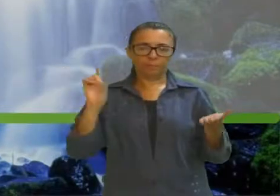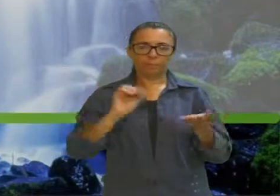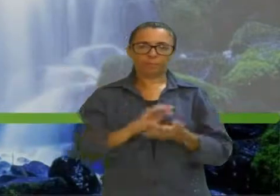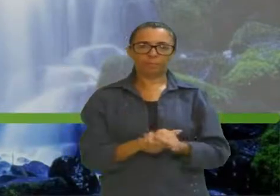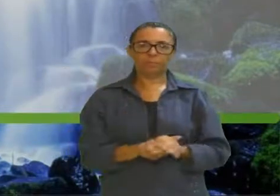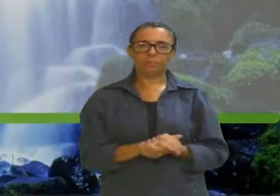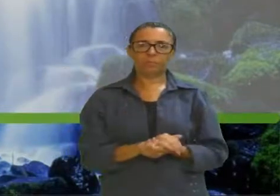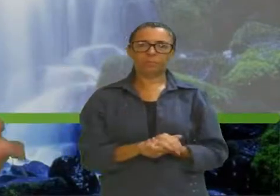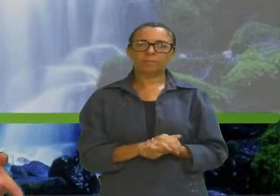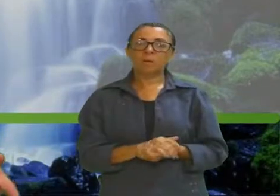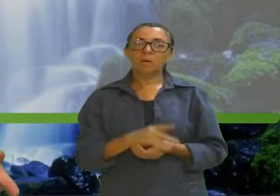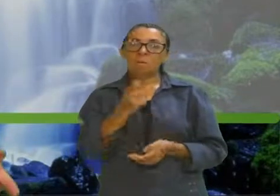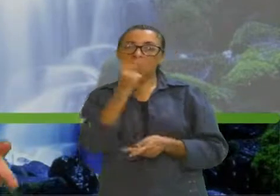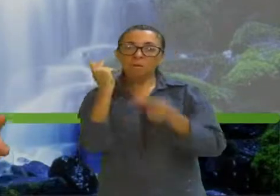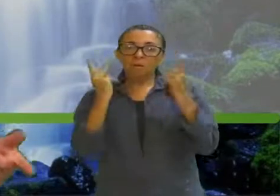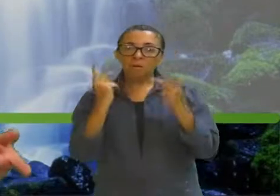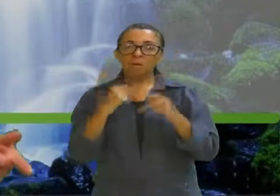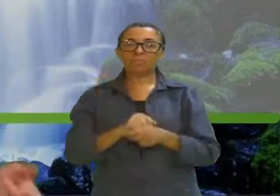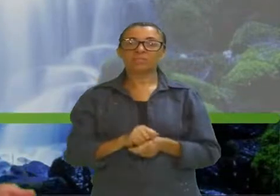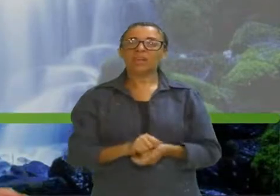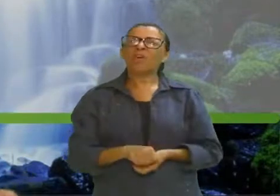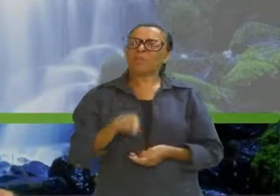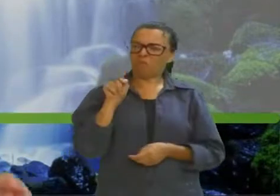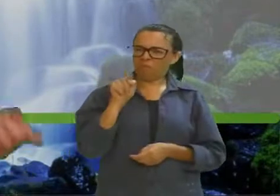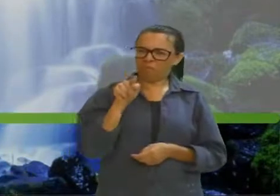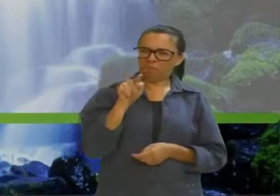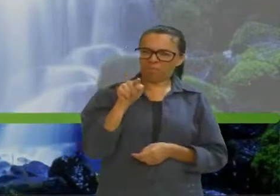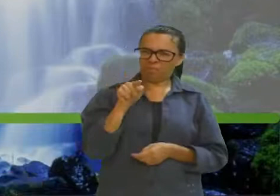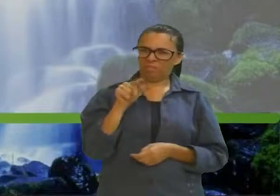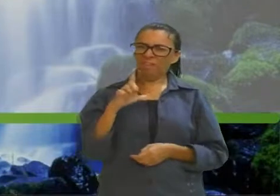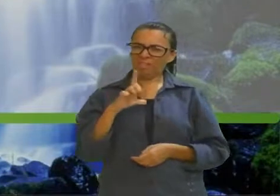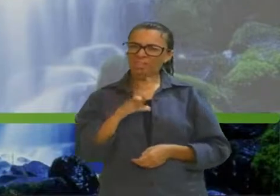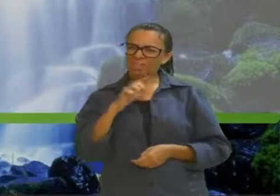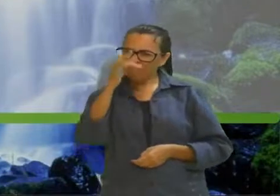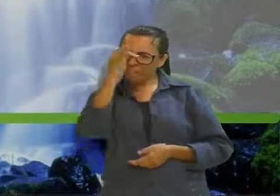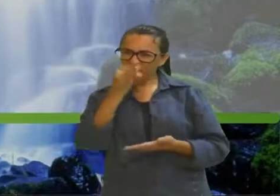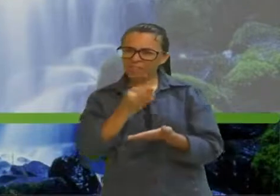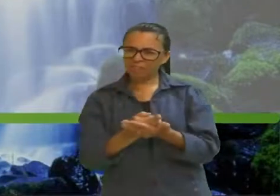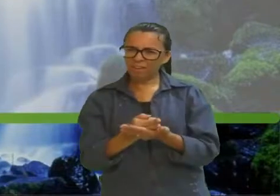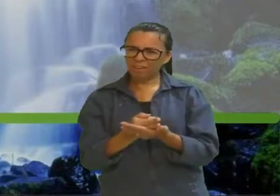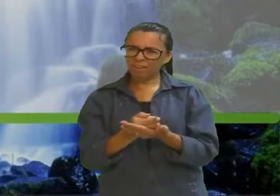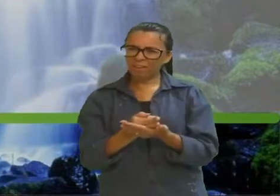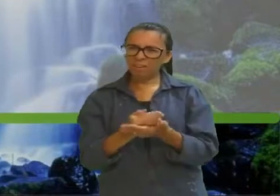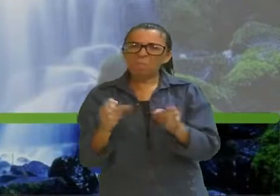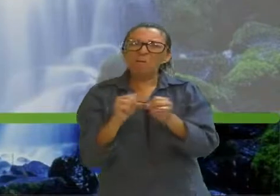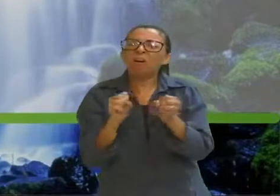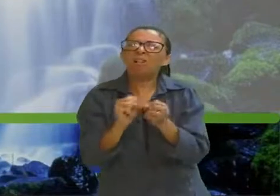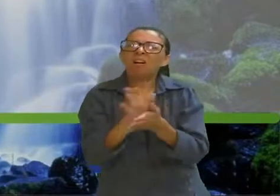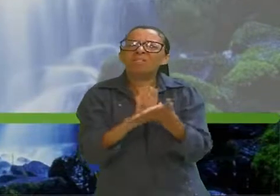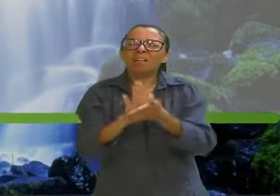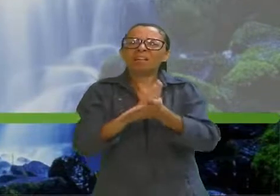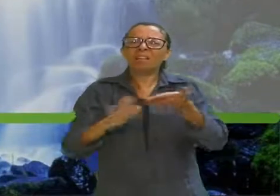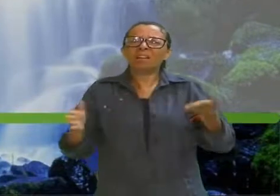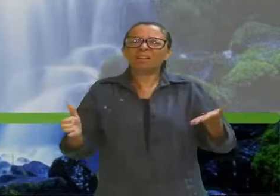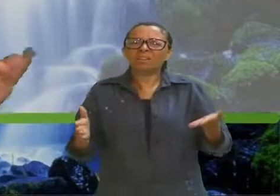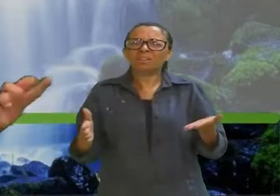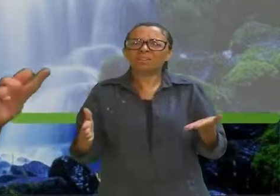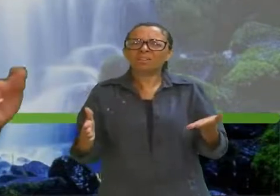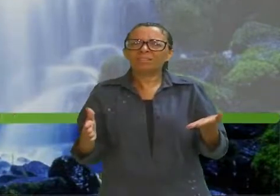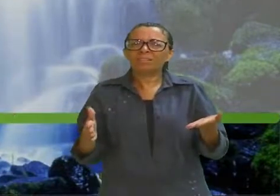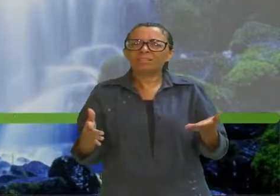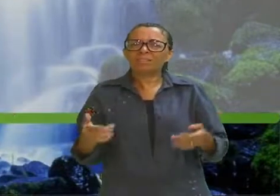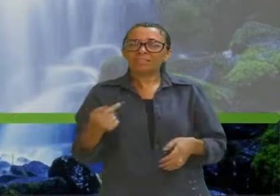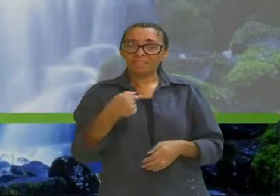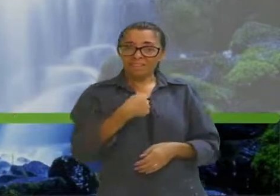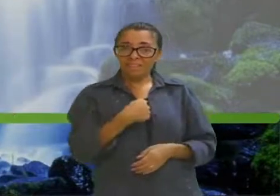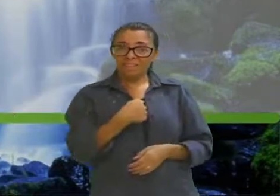mostra-me esta tua fé sem as obras, e eu com as obras